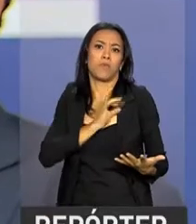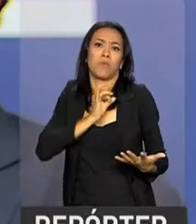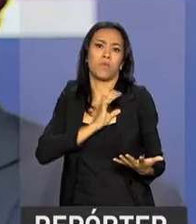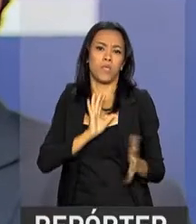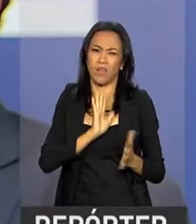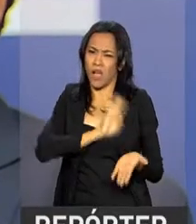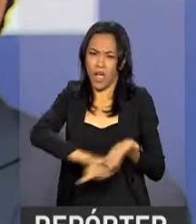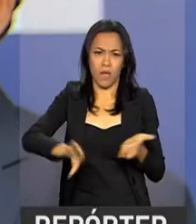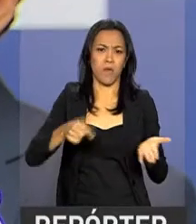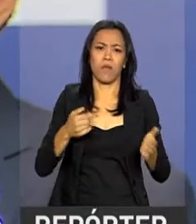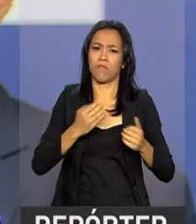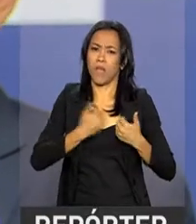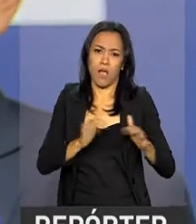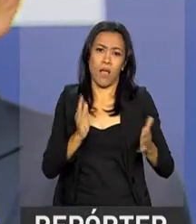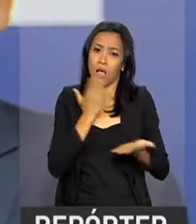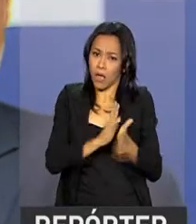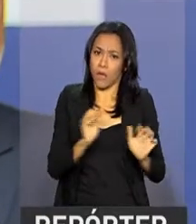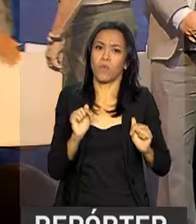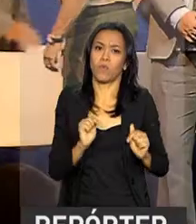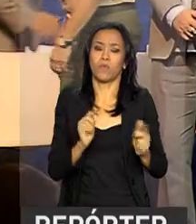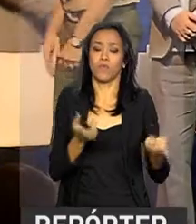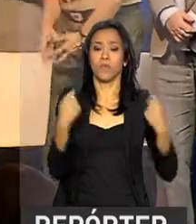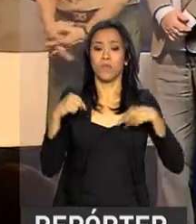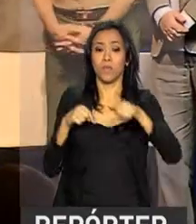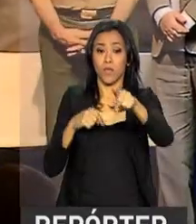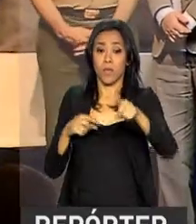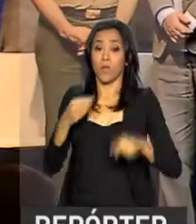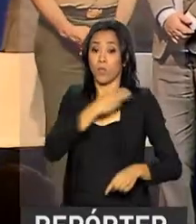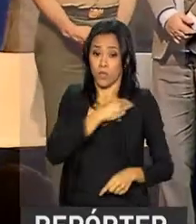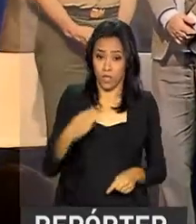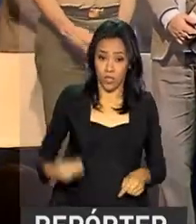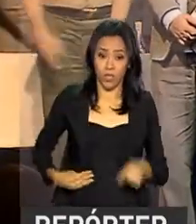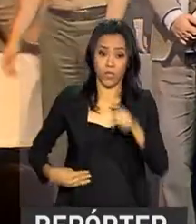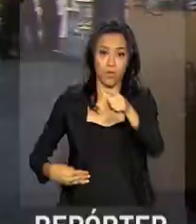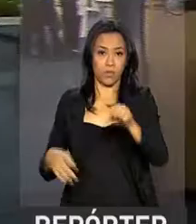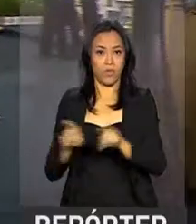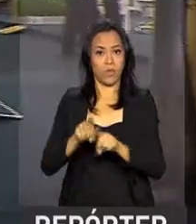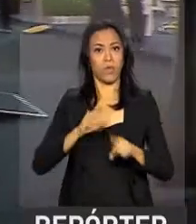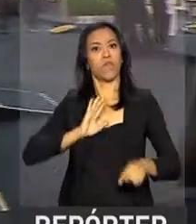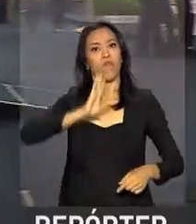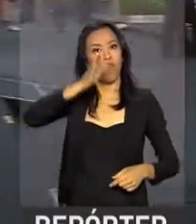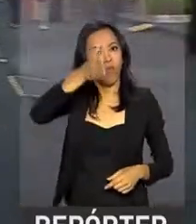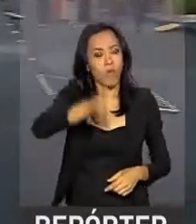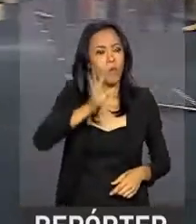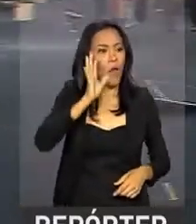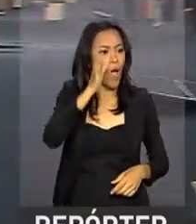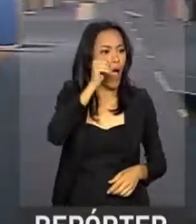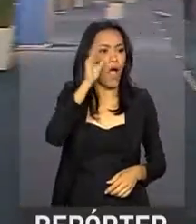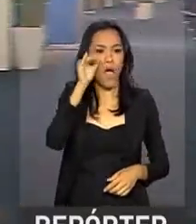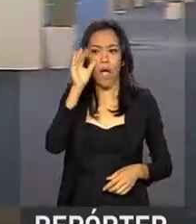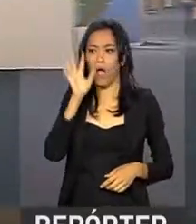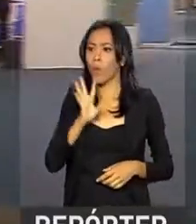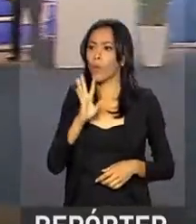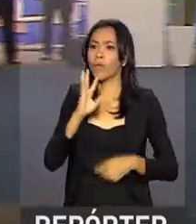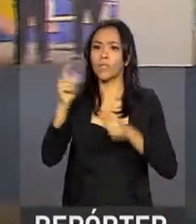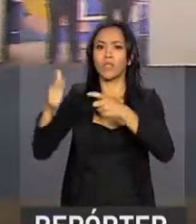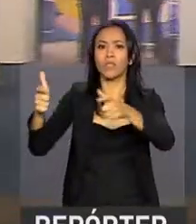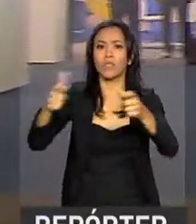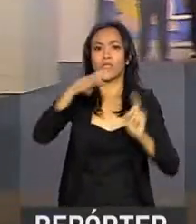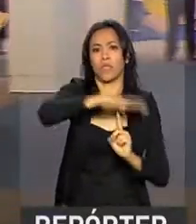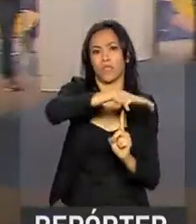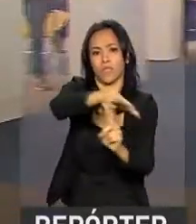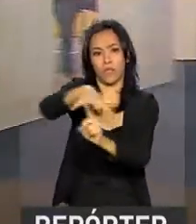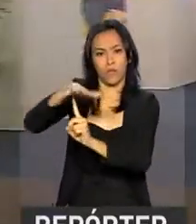ministro da ciência tecnologia e inovações e comunicações conheceu as instalações da maior estrutura já montada pra